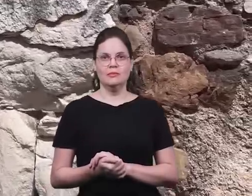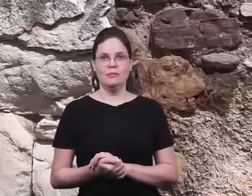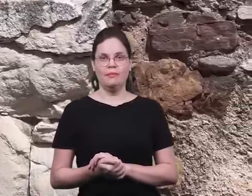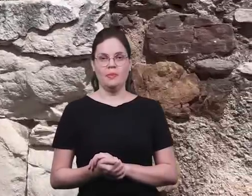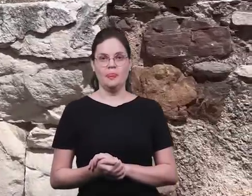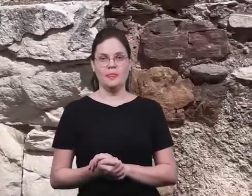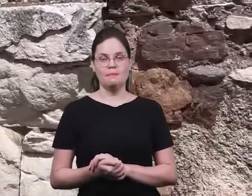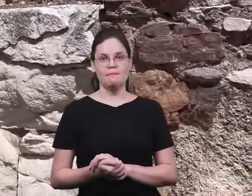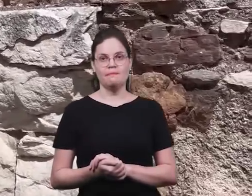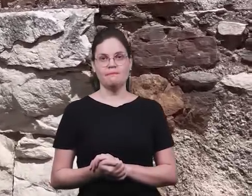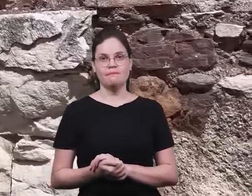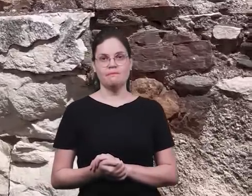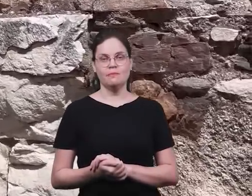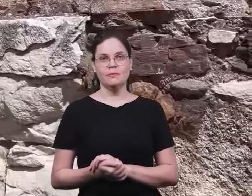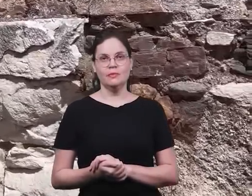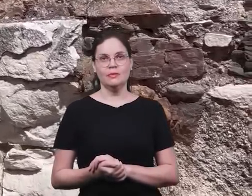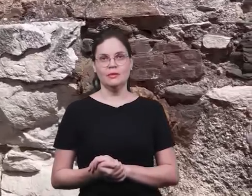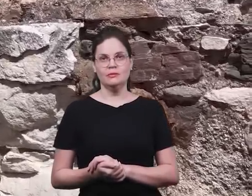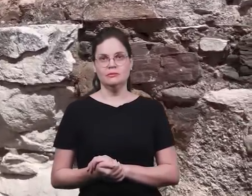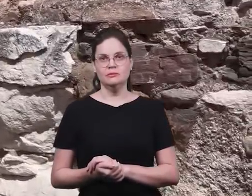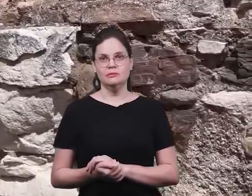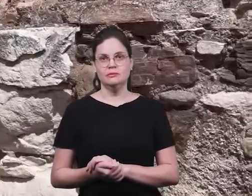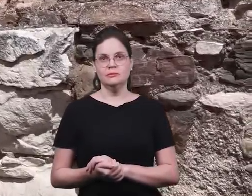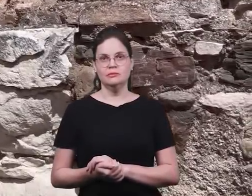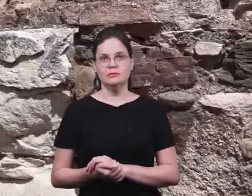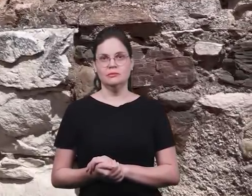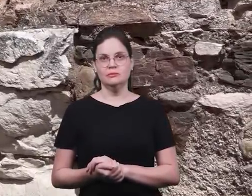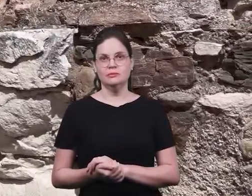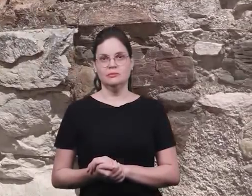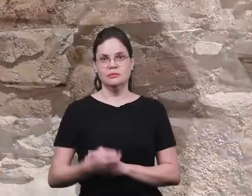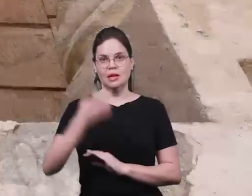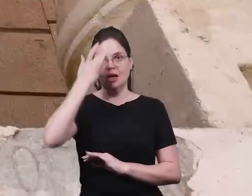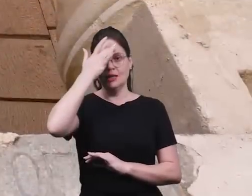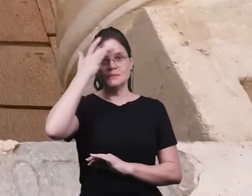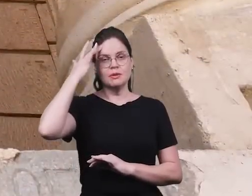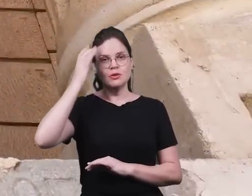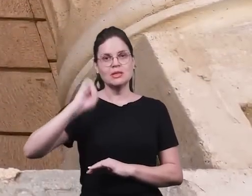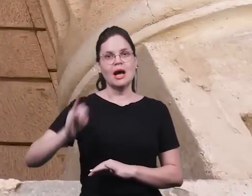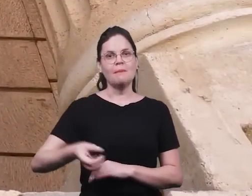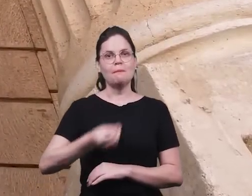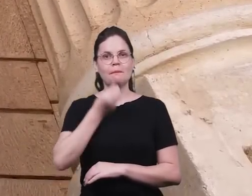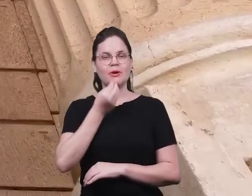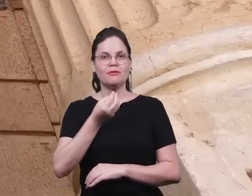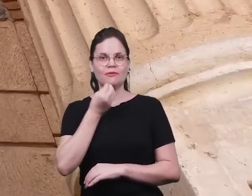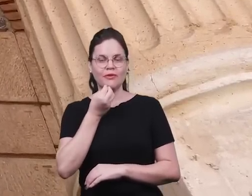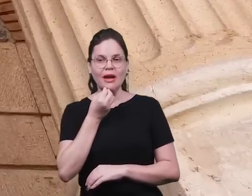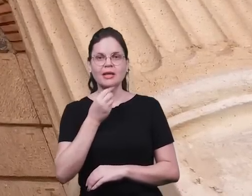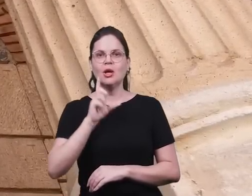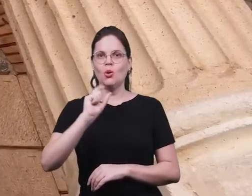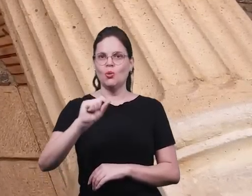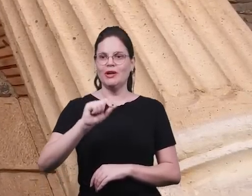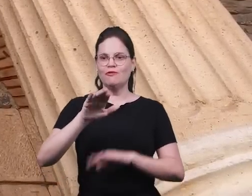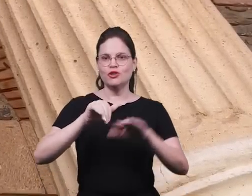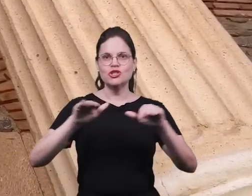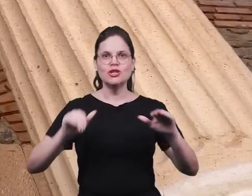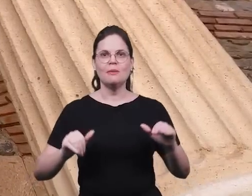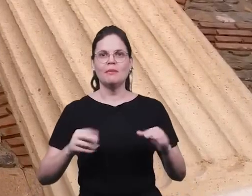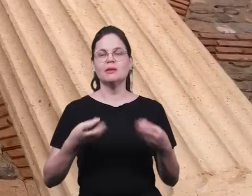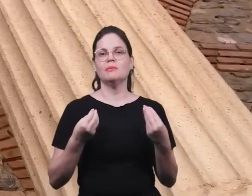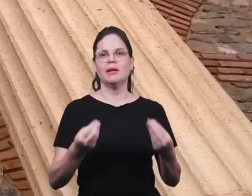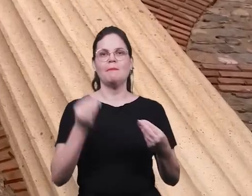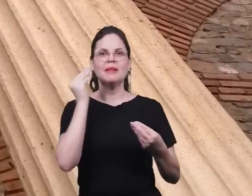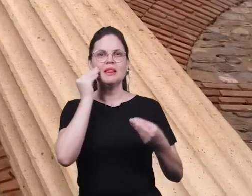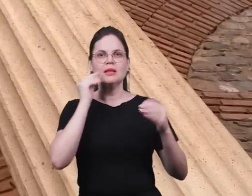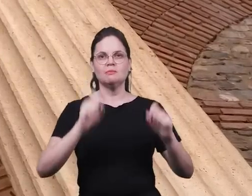das circunstâncias para as quais eles foram chamados. Então, é como ministério. Você foi chamado para